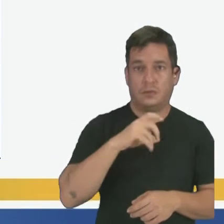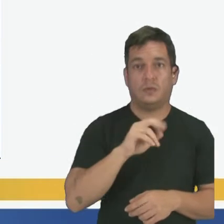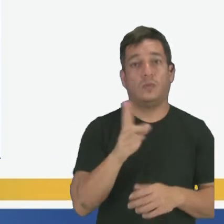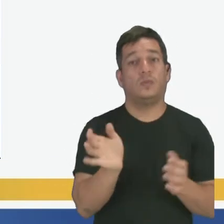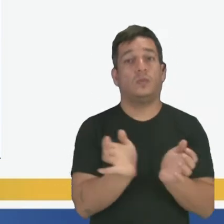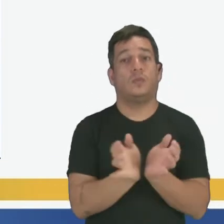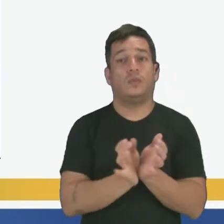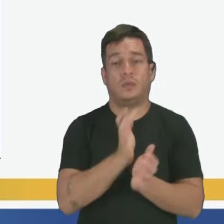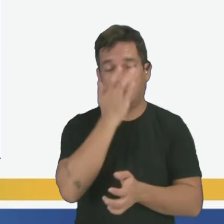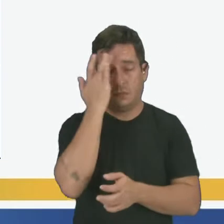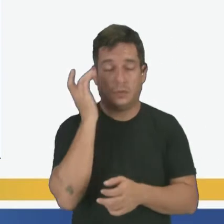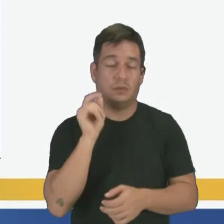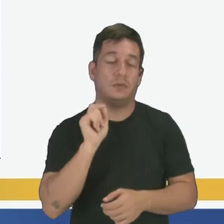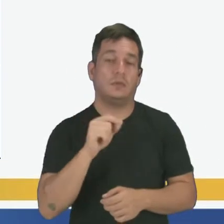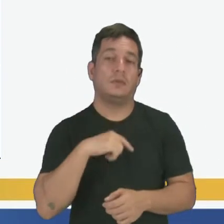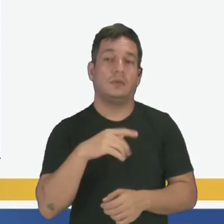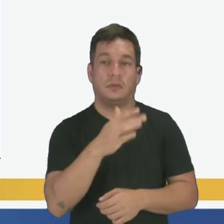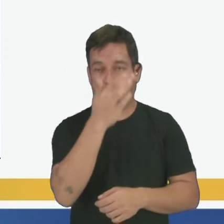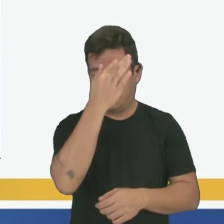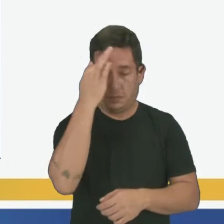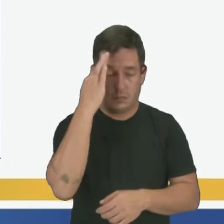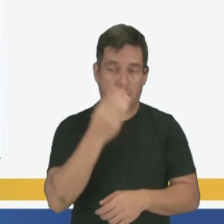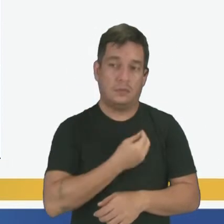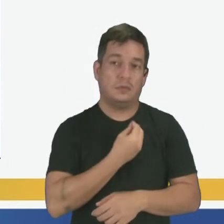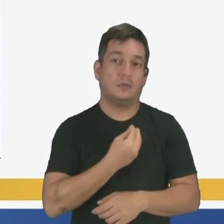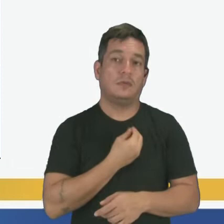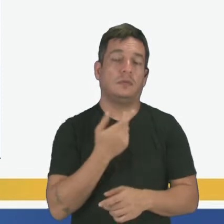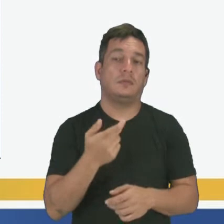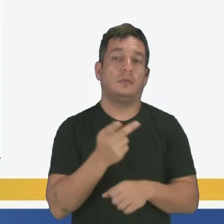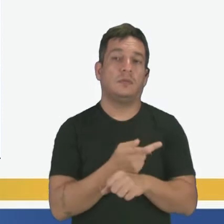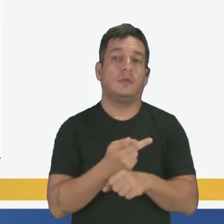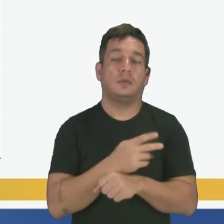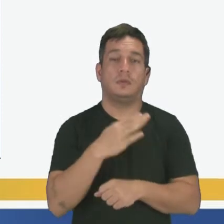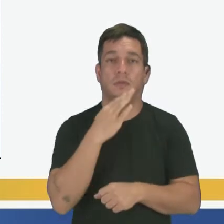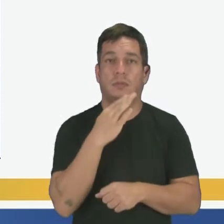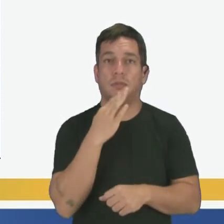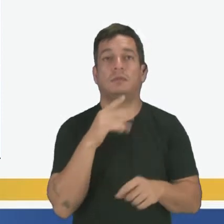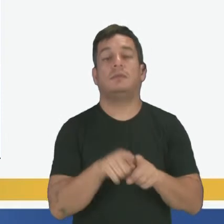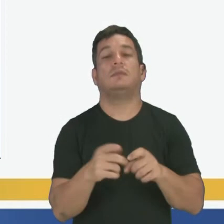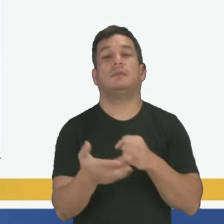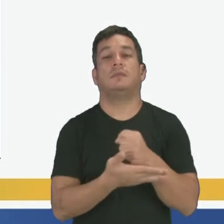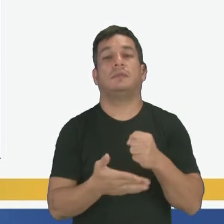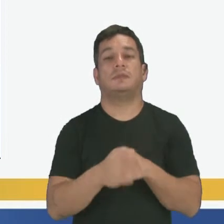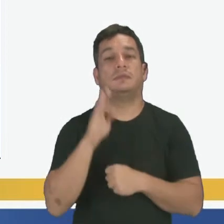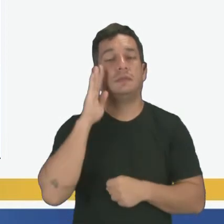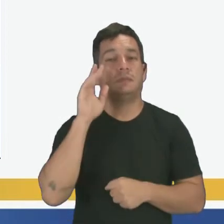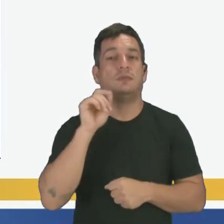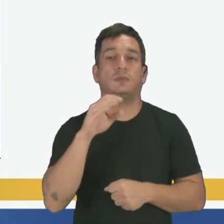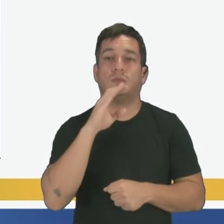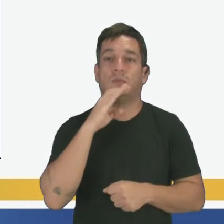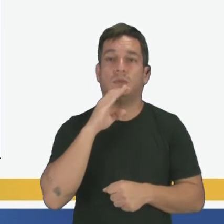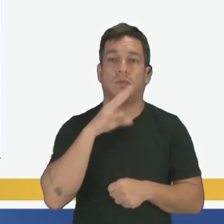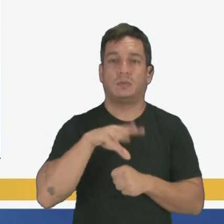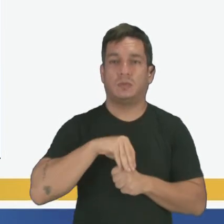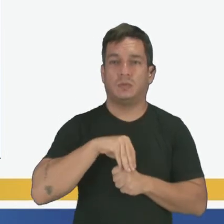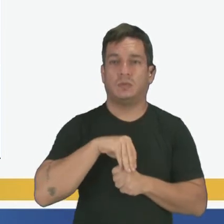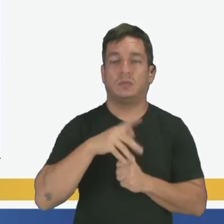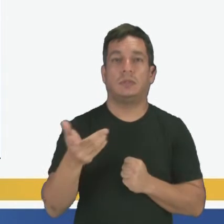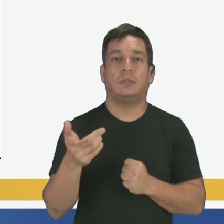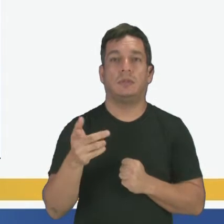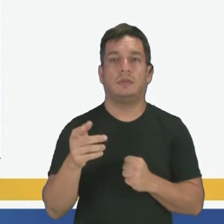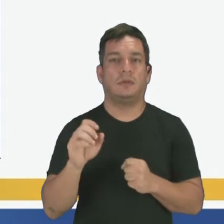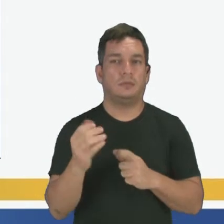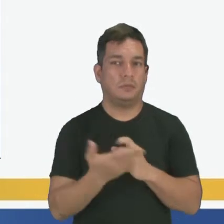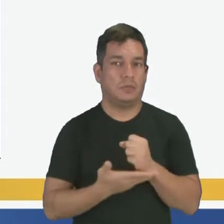vive sobre essa égide da filosofia de vida, ela está buscando conhecimento, ela se baseia principalmente no conhecimento. Ela não se baseia